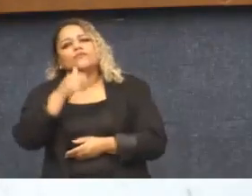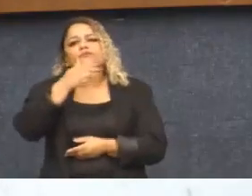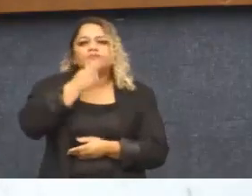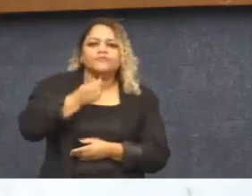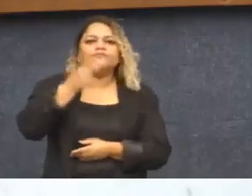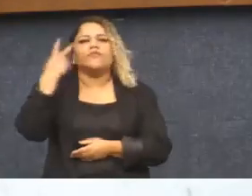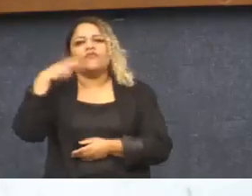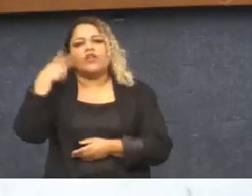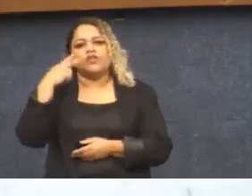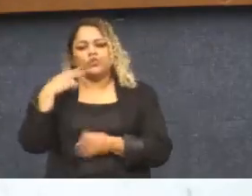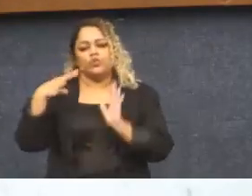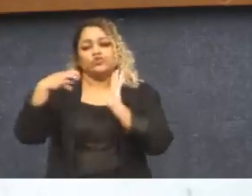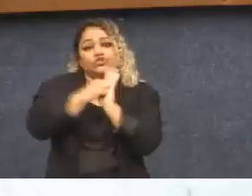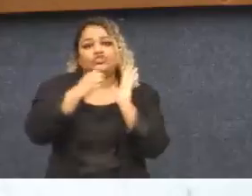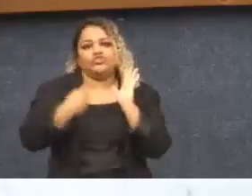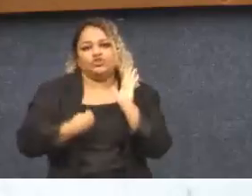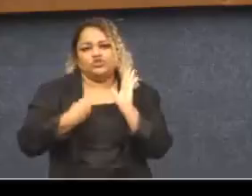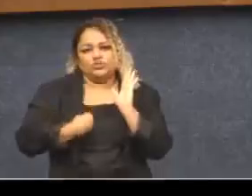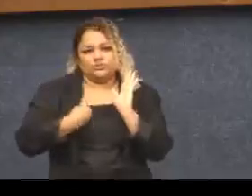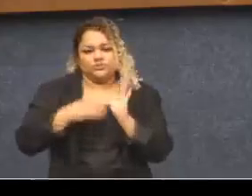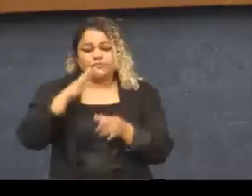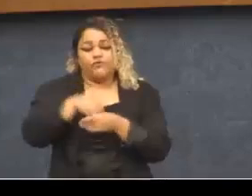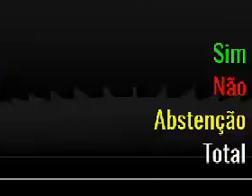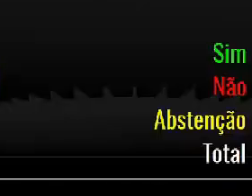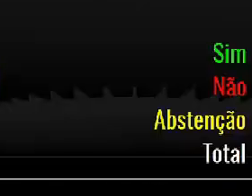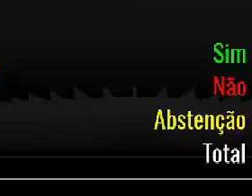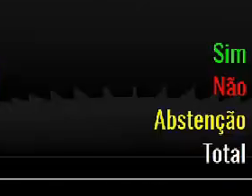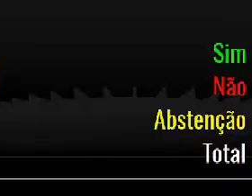processo de votação, registro o voto.